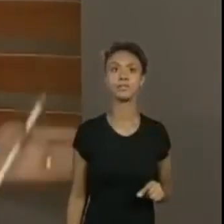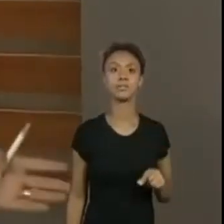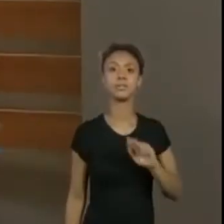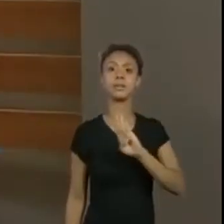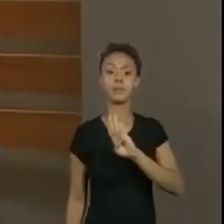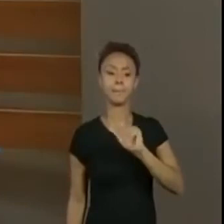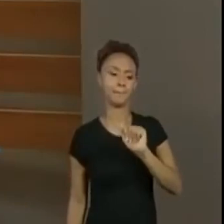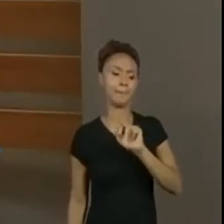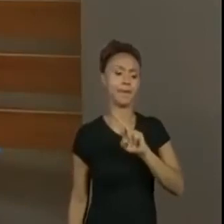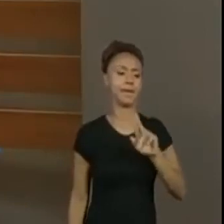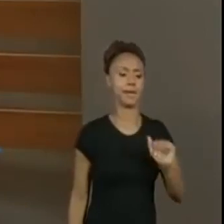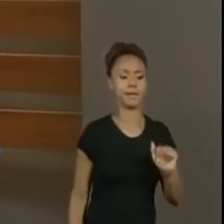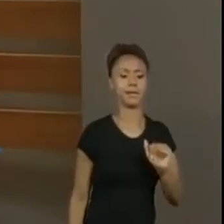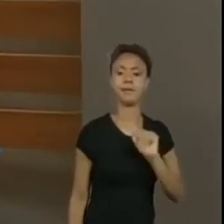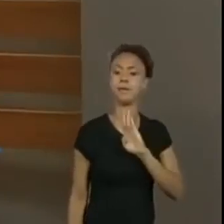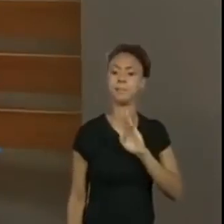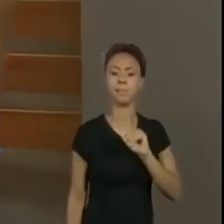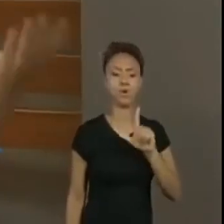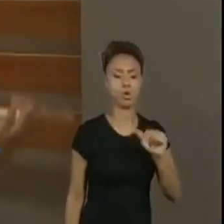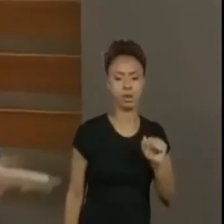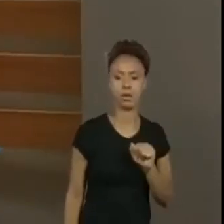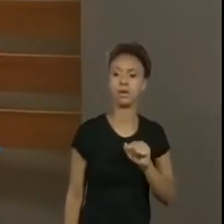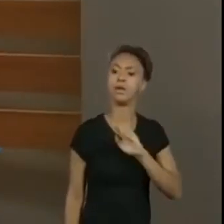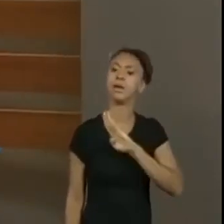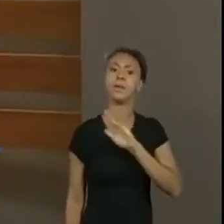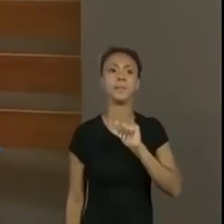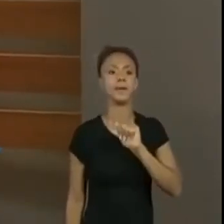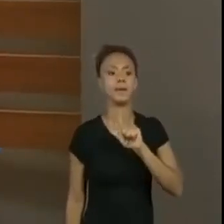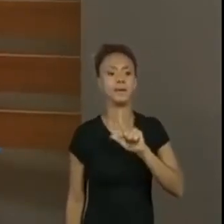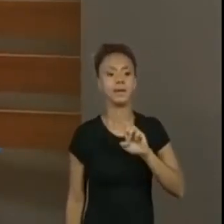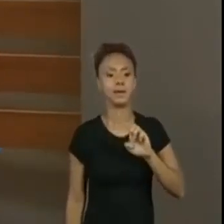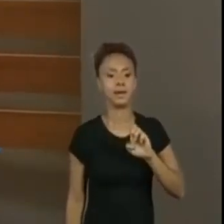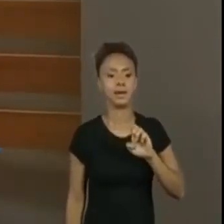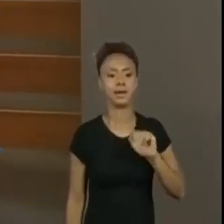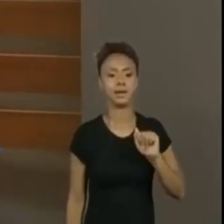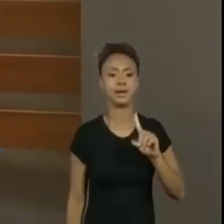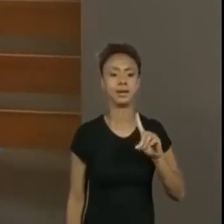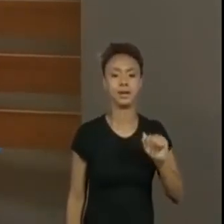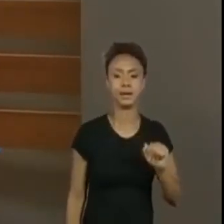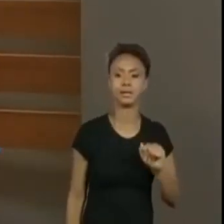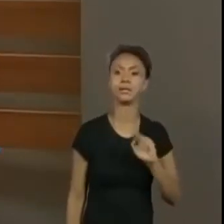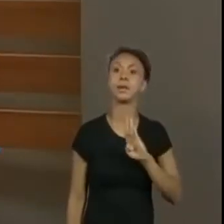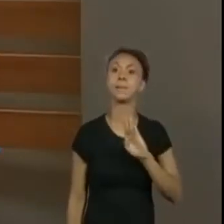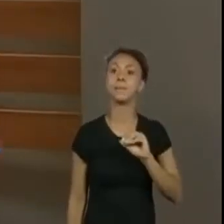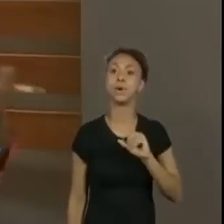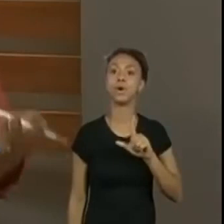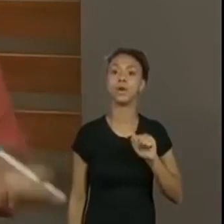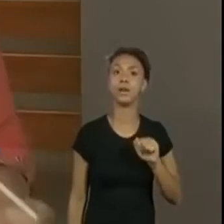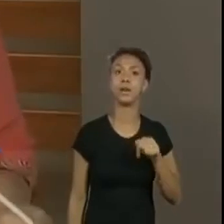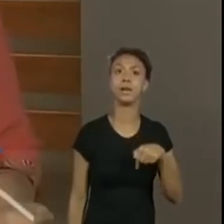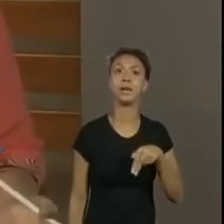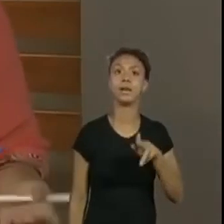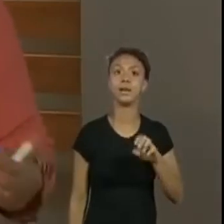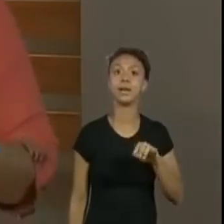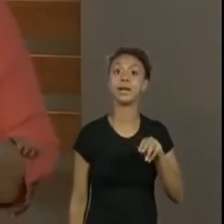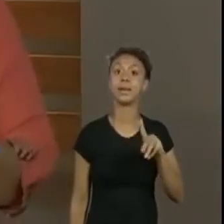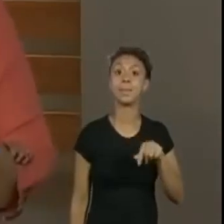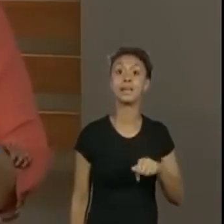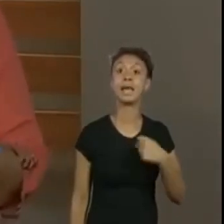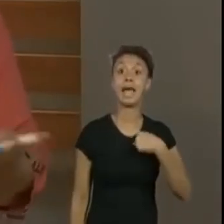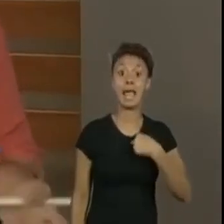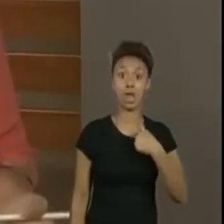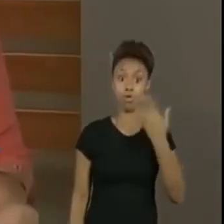Barra bola, baleada, bola queimada. Eu também conhecia quando eu era pequena como cemitério.